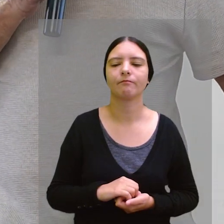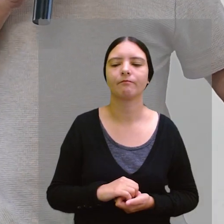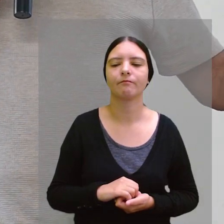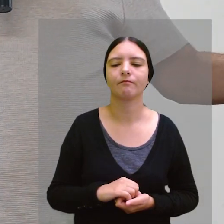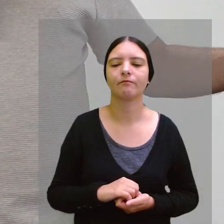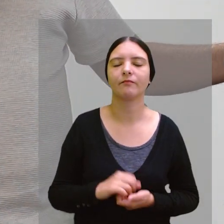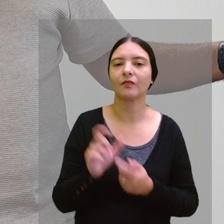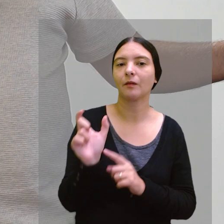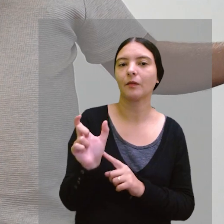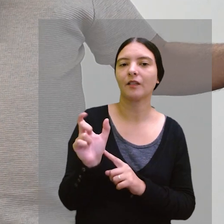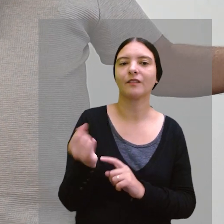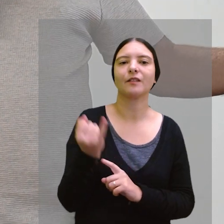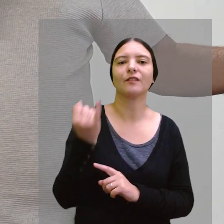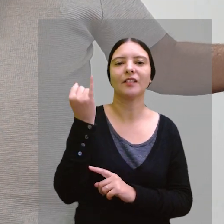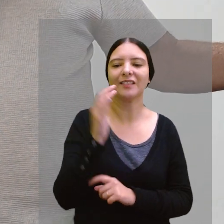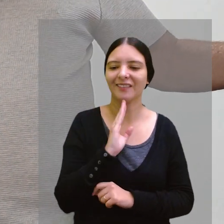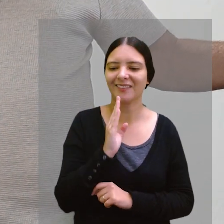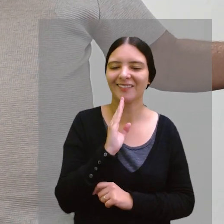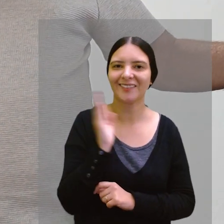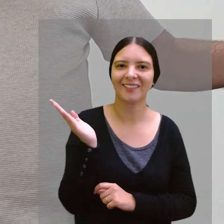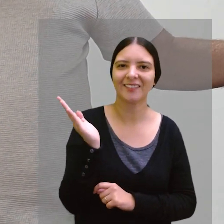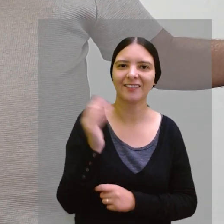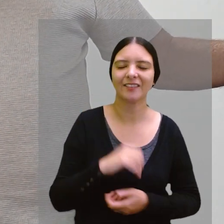Essa é a palavra mais importante que vocês conhecem?